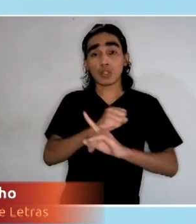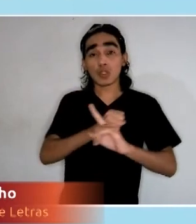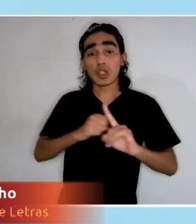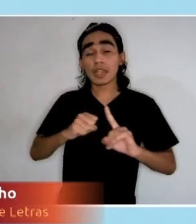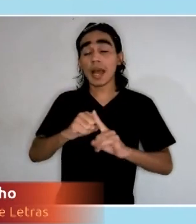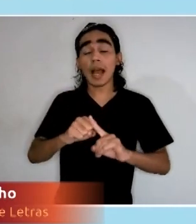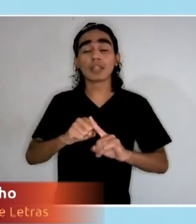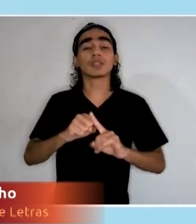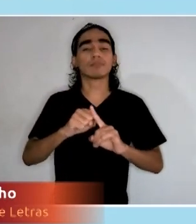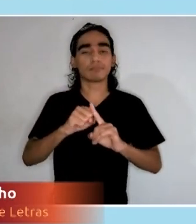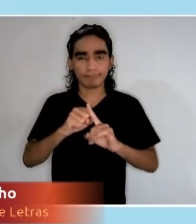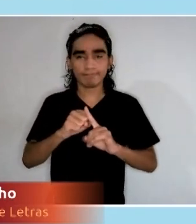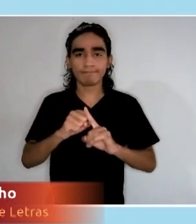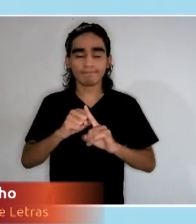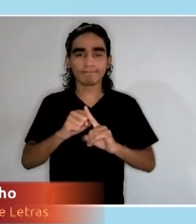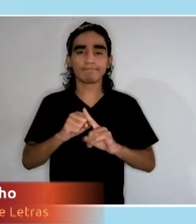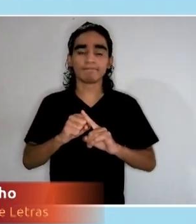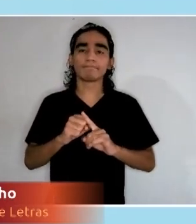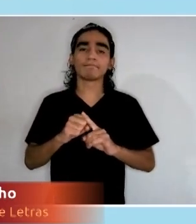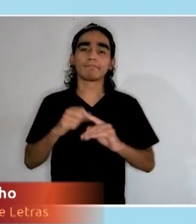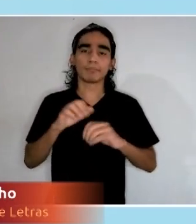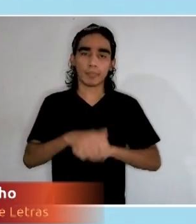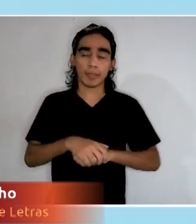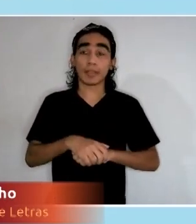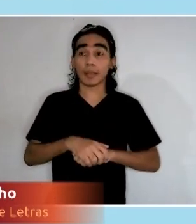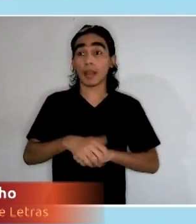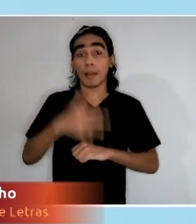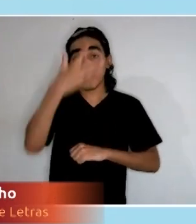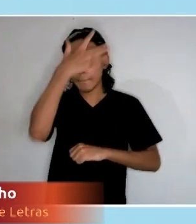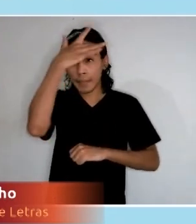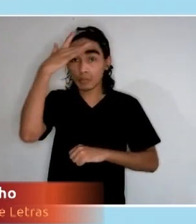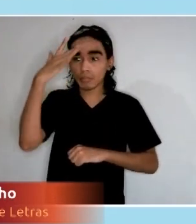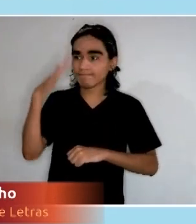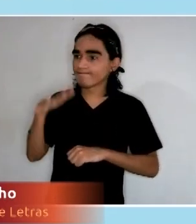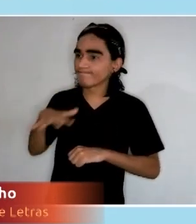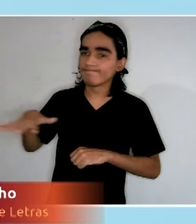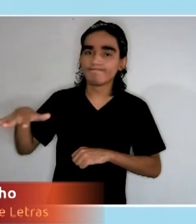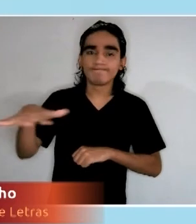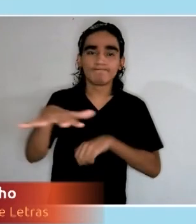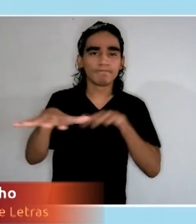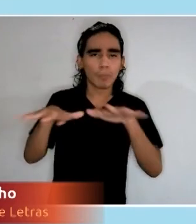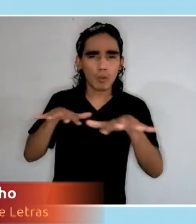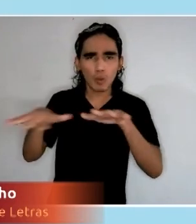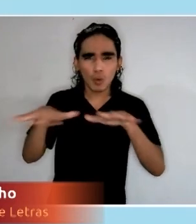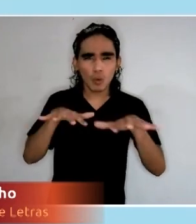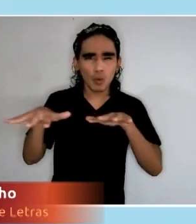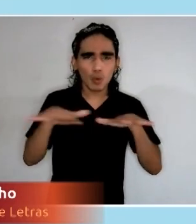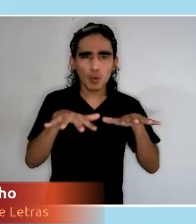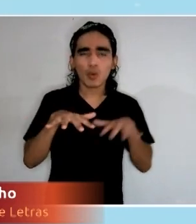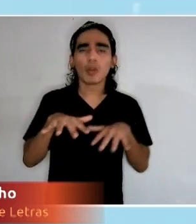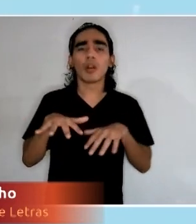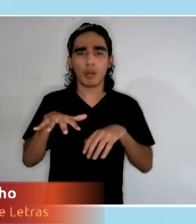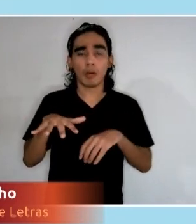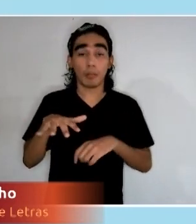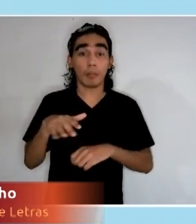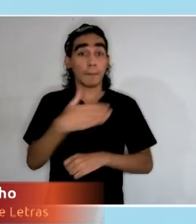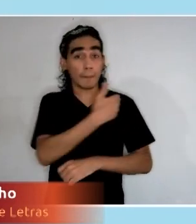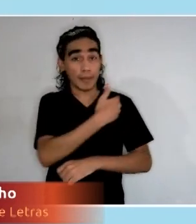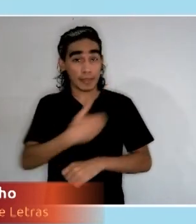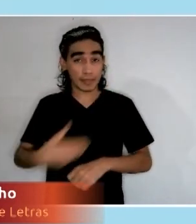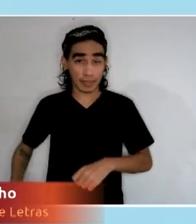E empurrado por essa multidão de gente mobilizada, que o presidente Itamar Franco